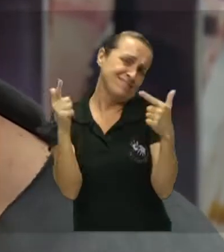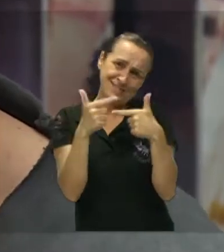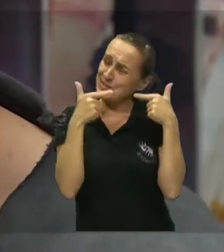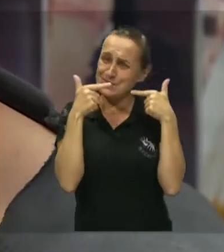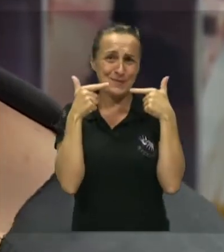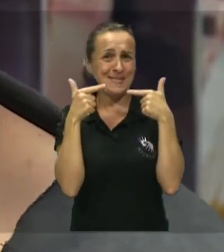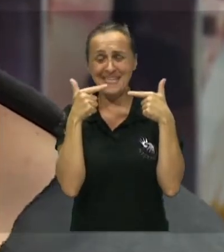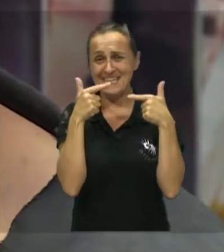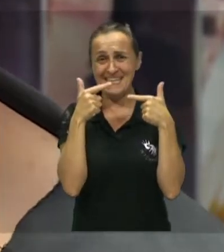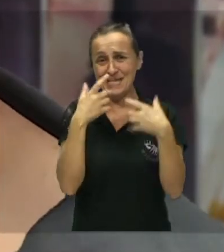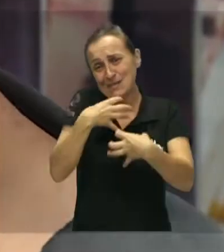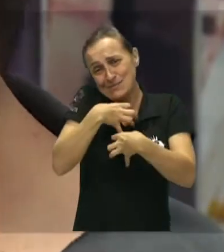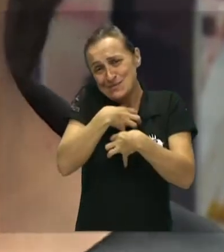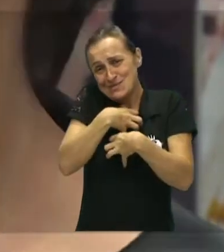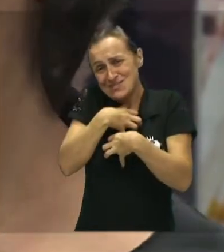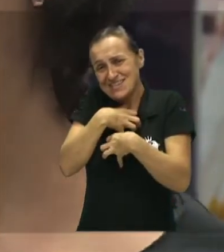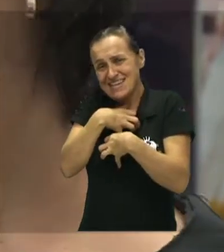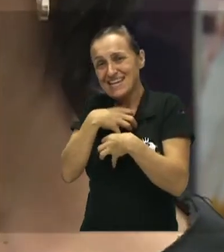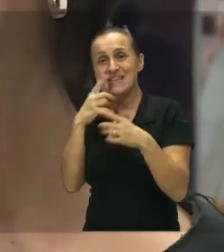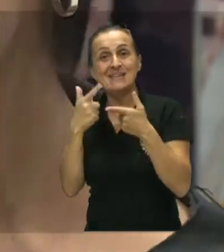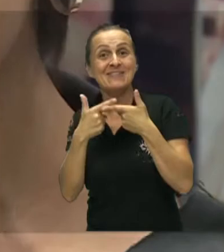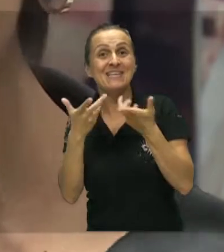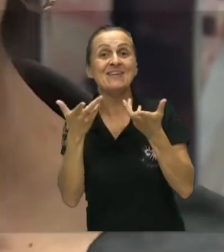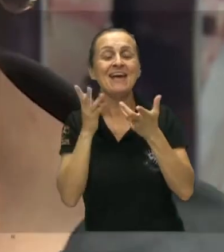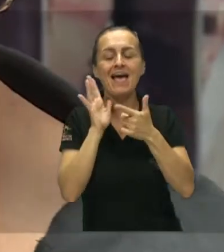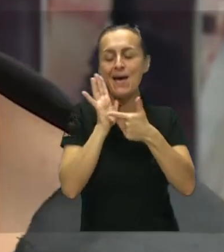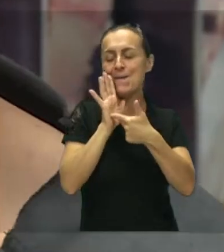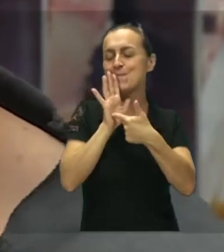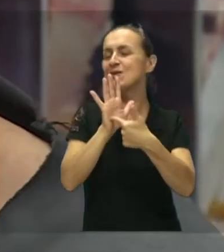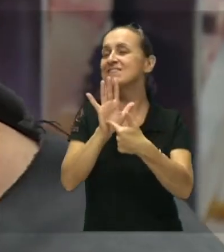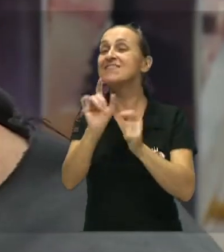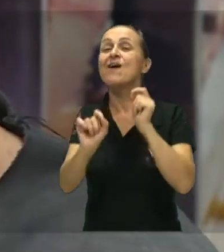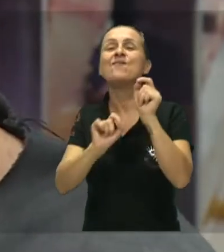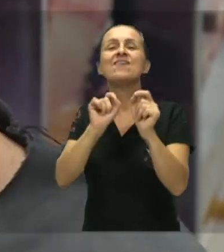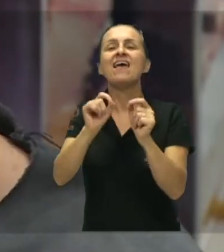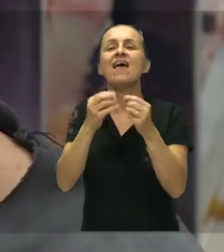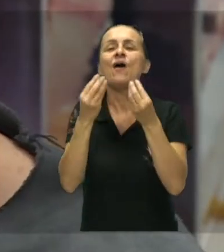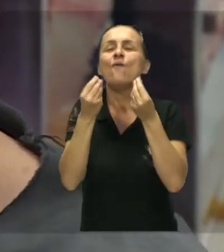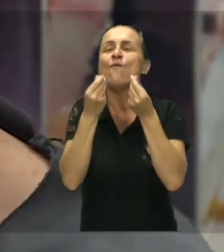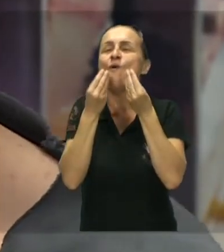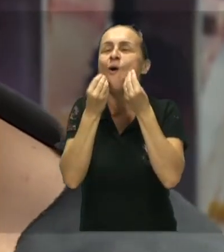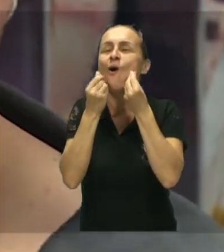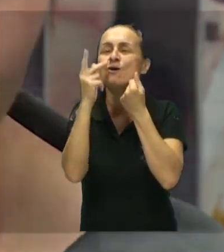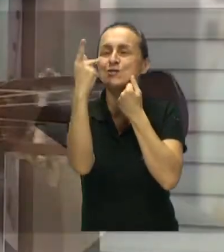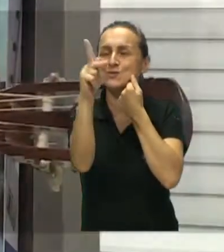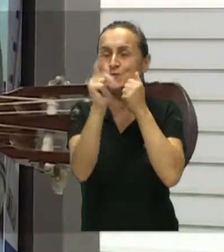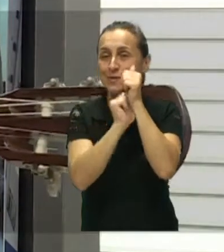que achei, pra te mostrar que o gosto bom do teu beijo ainda tá em mim.